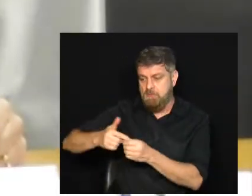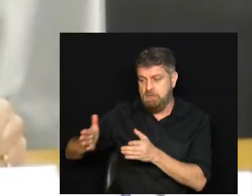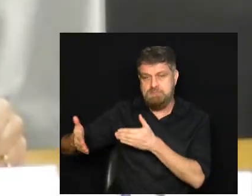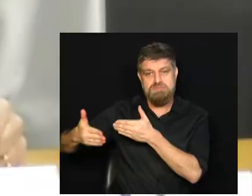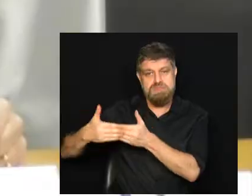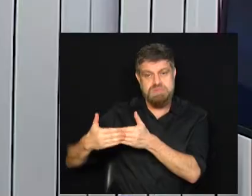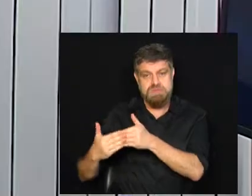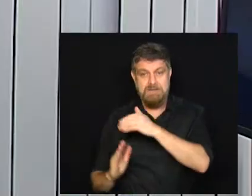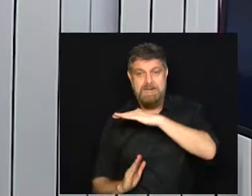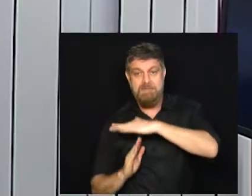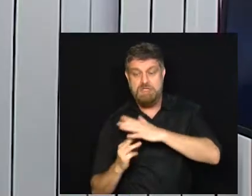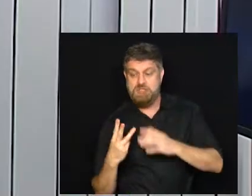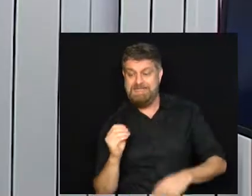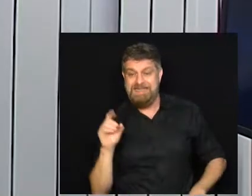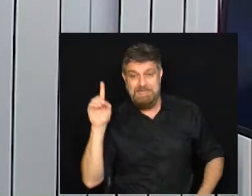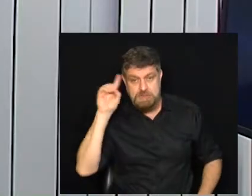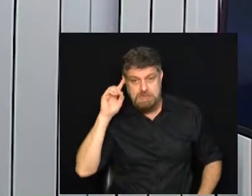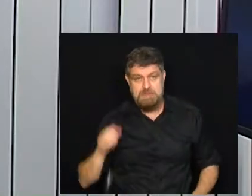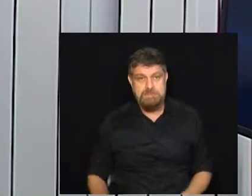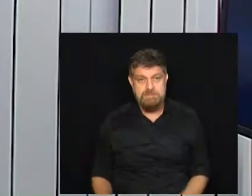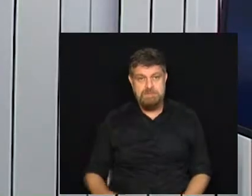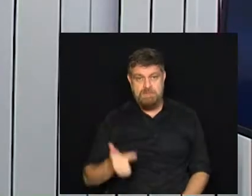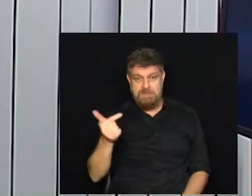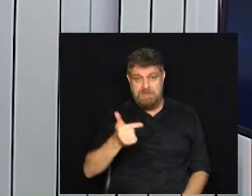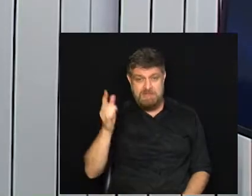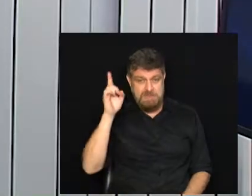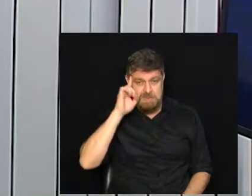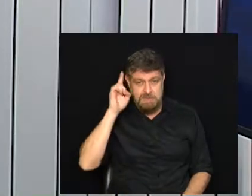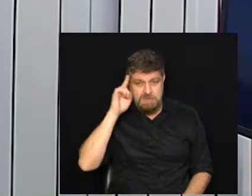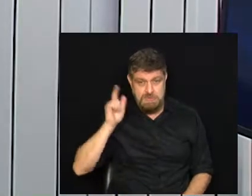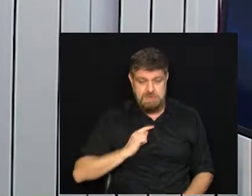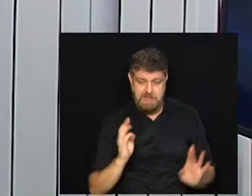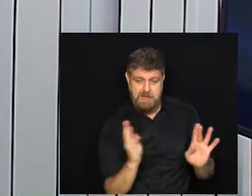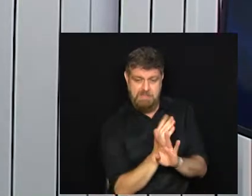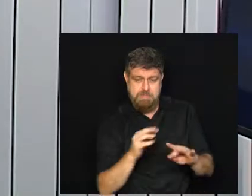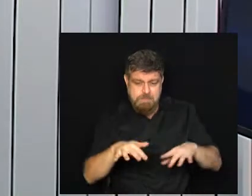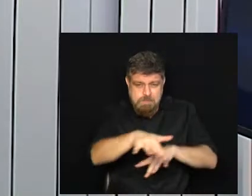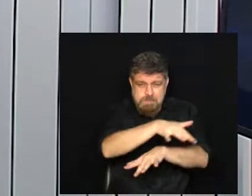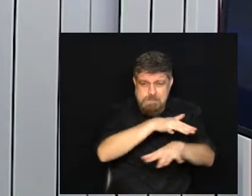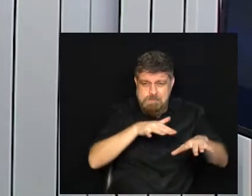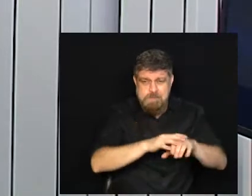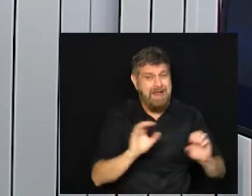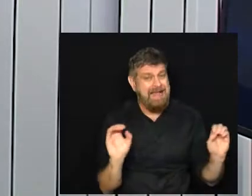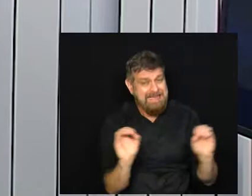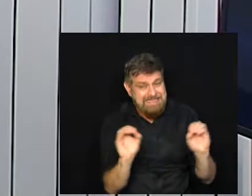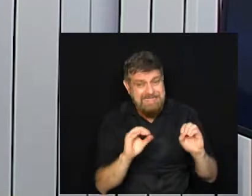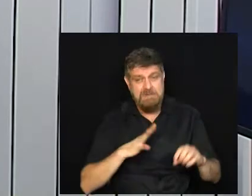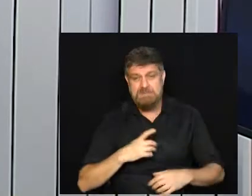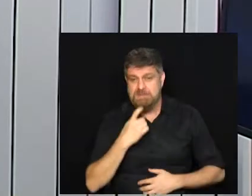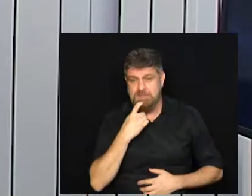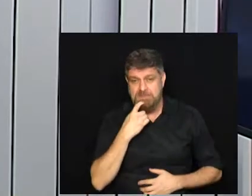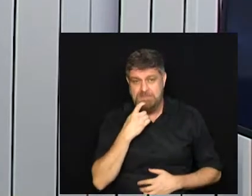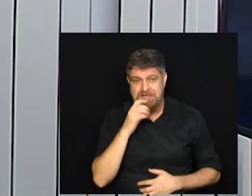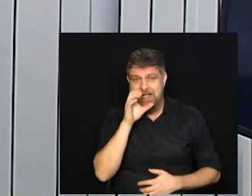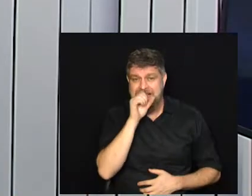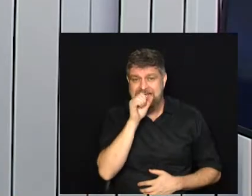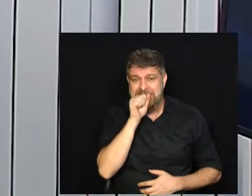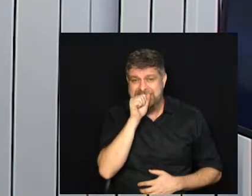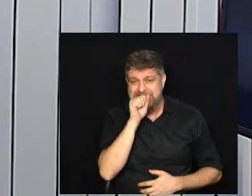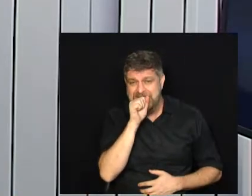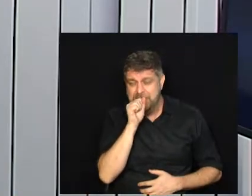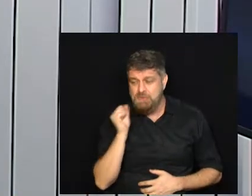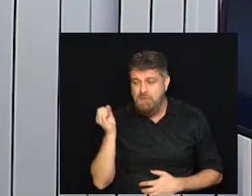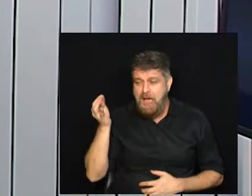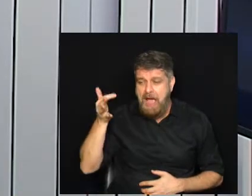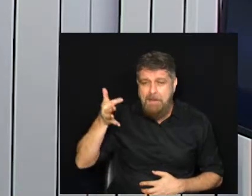dias. E no segundo dia da Operação Aglomeração Zero em Campinas, na noite de sábado para a